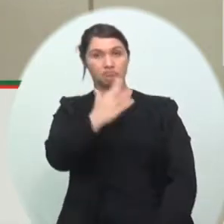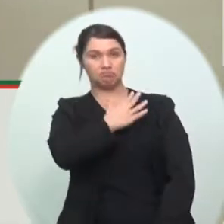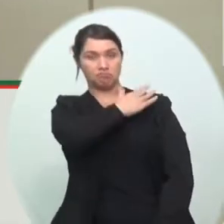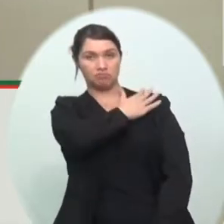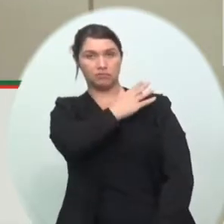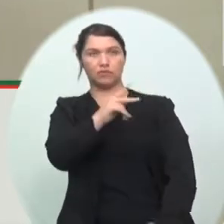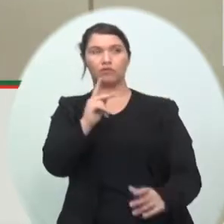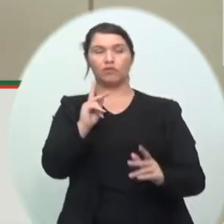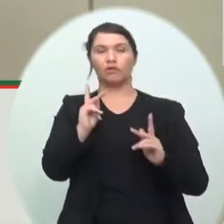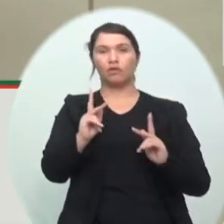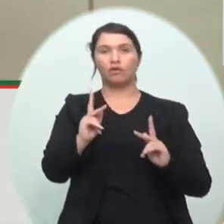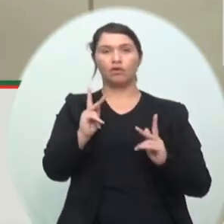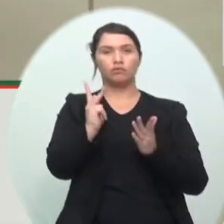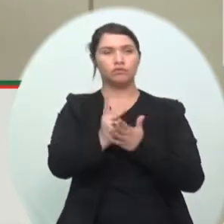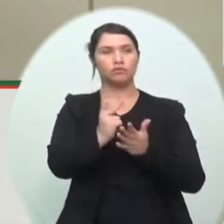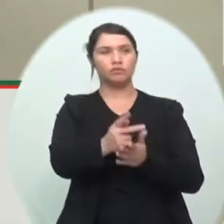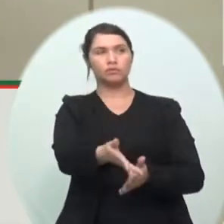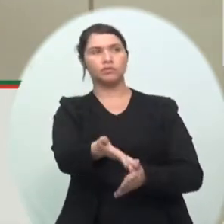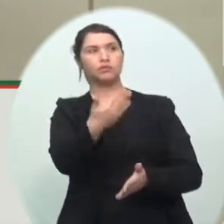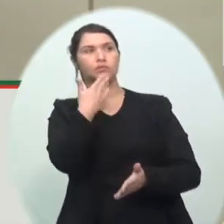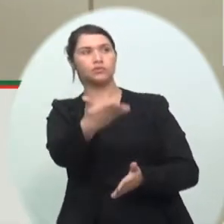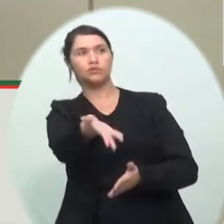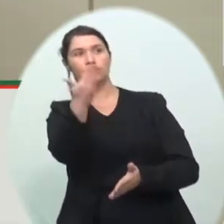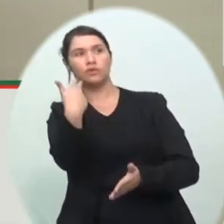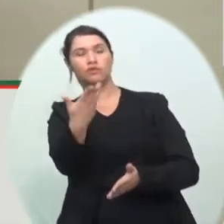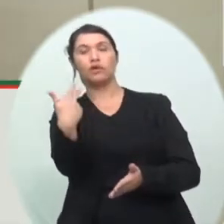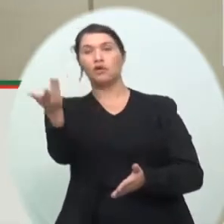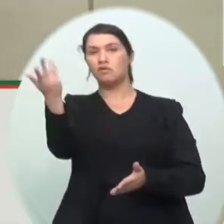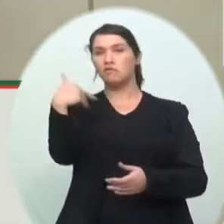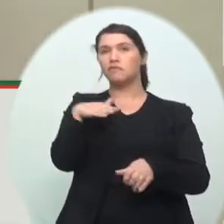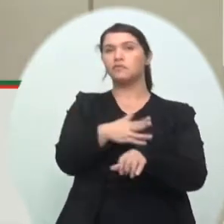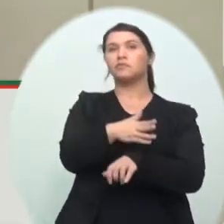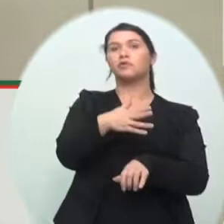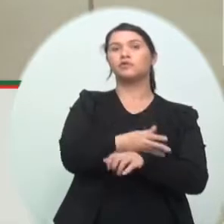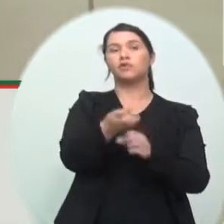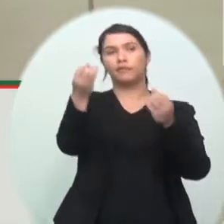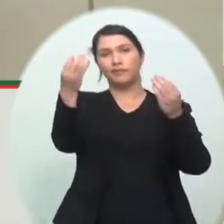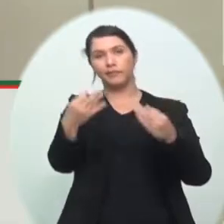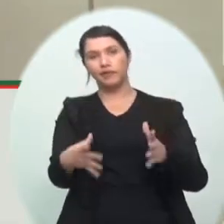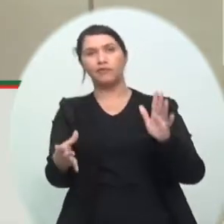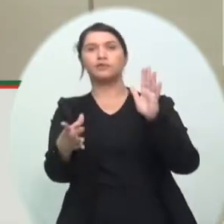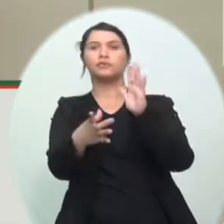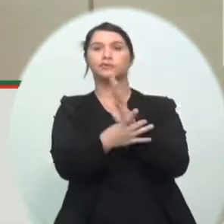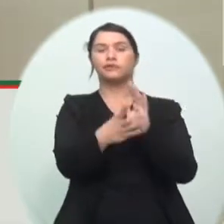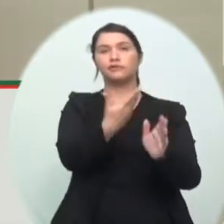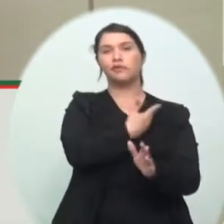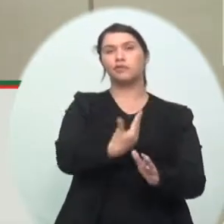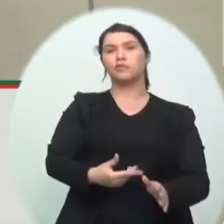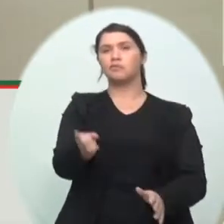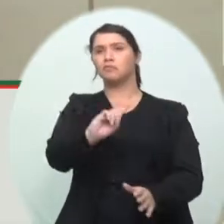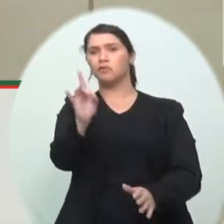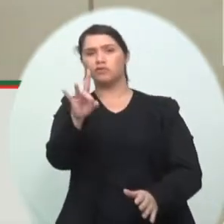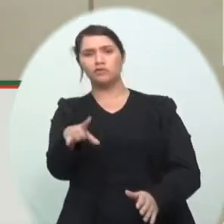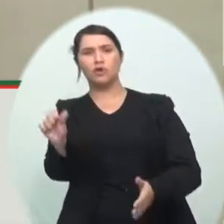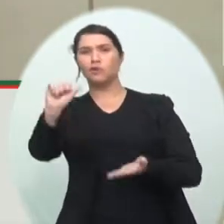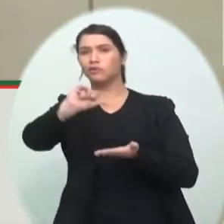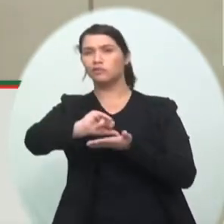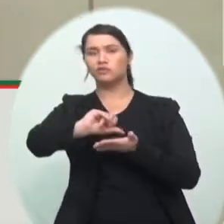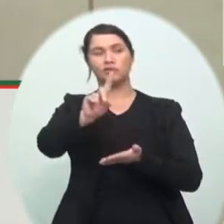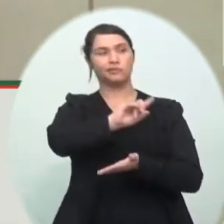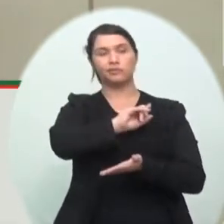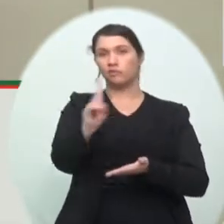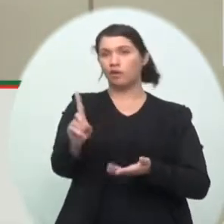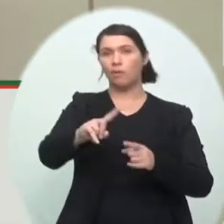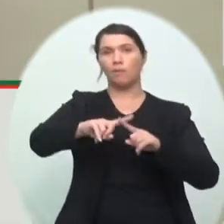solicitado, esteve presente, trazendo informações acerca da nossa segurança pública, não só da região que abrange o CONSEG